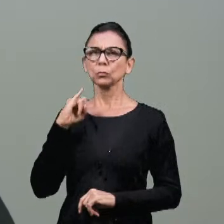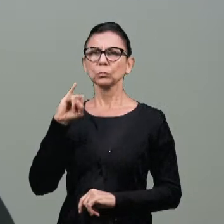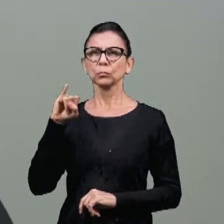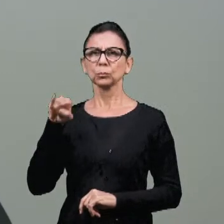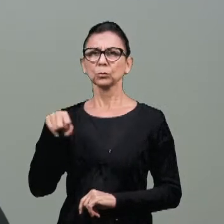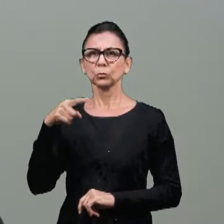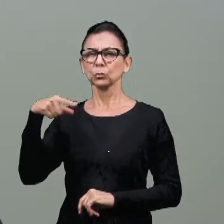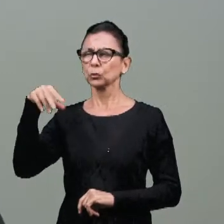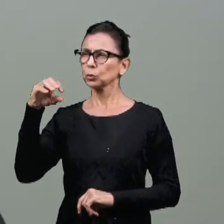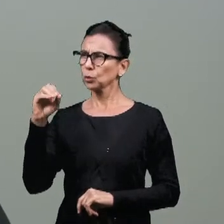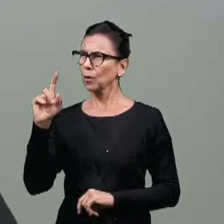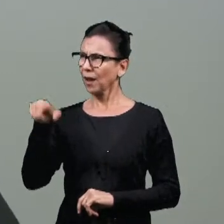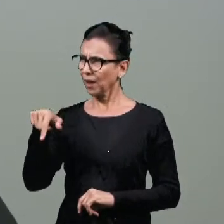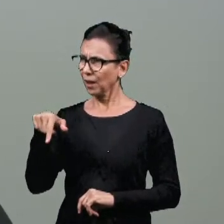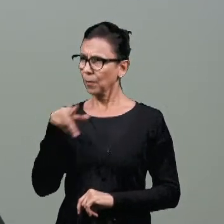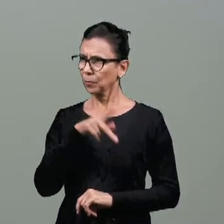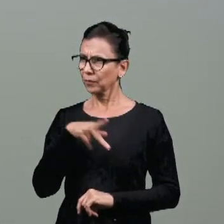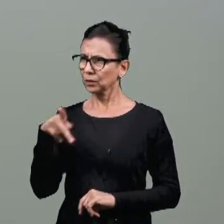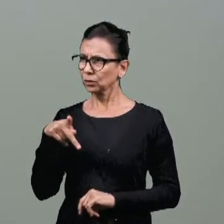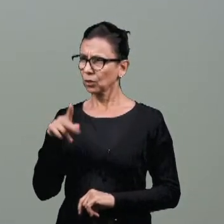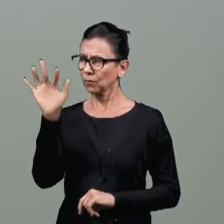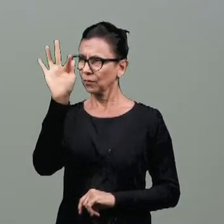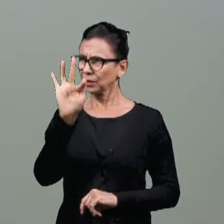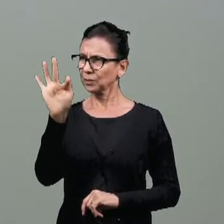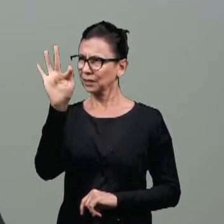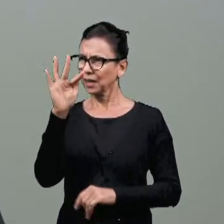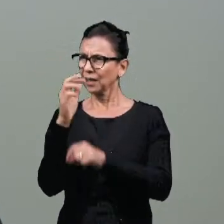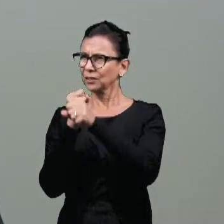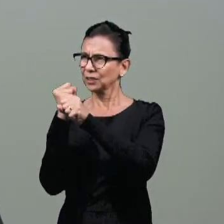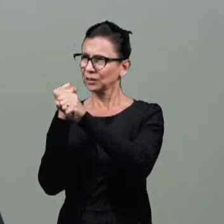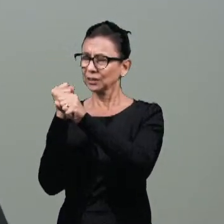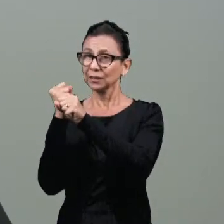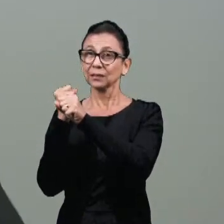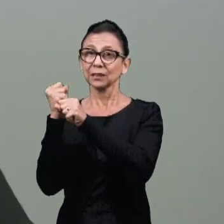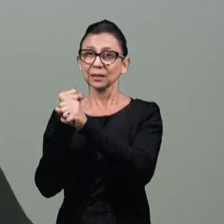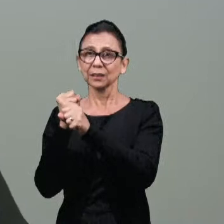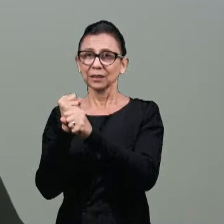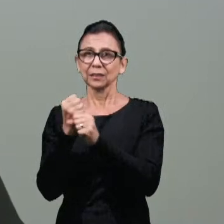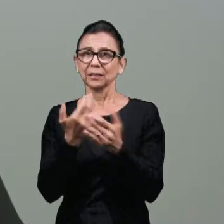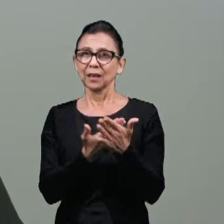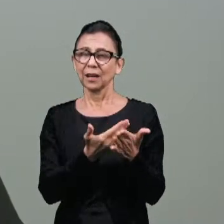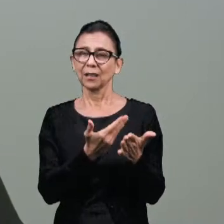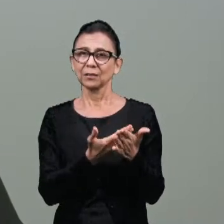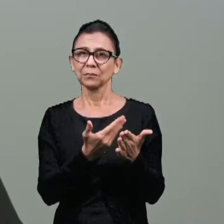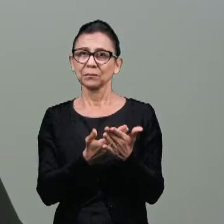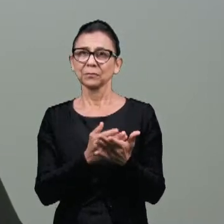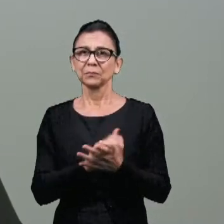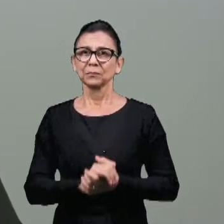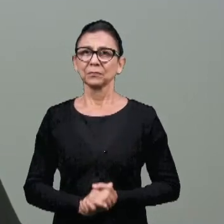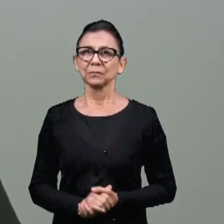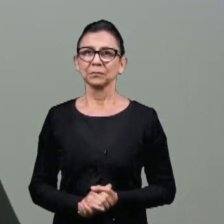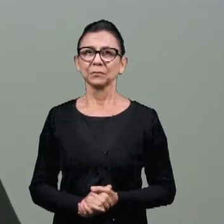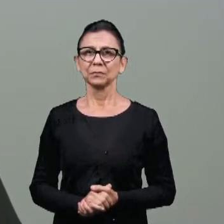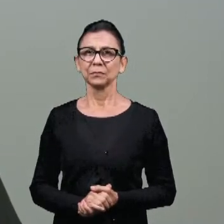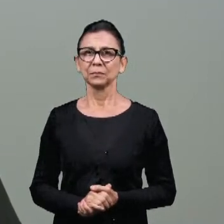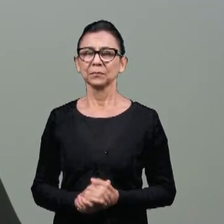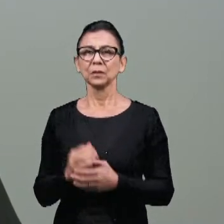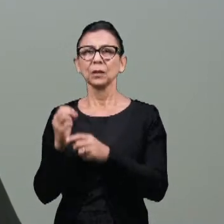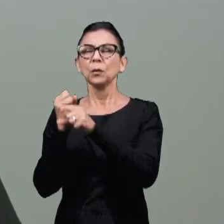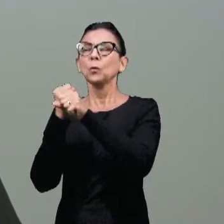né? Professor de faculdade, muitos anos aí dando aula. E quanto tempo, pastor, dando aula aí na